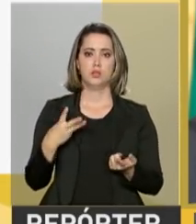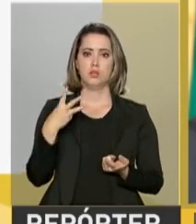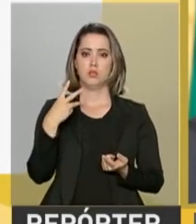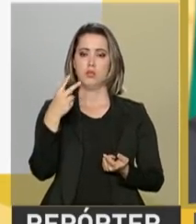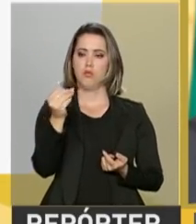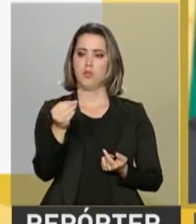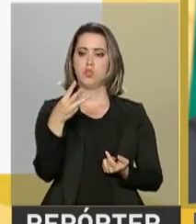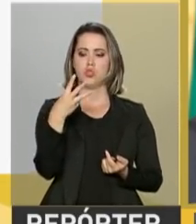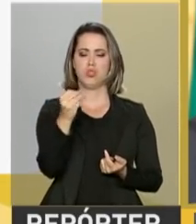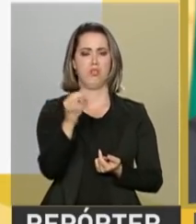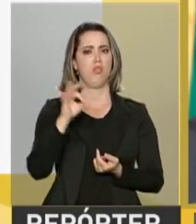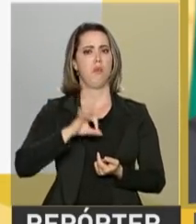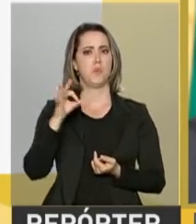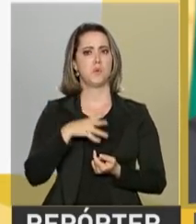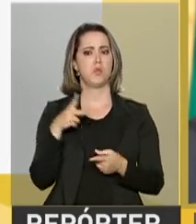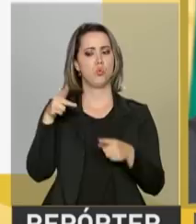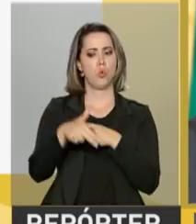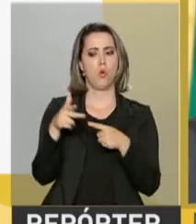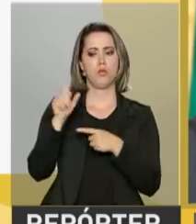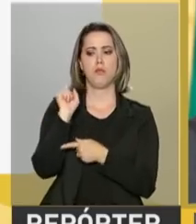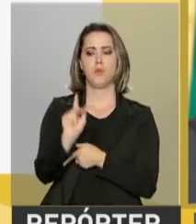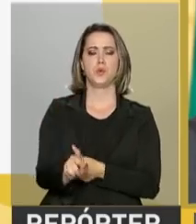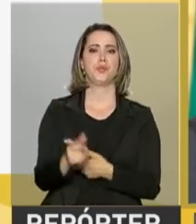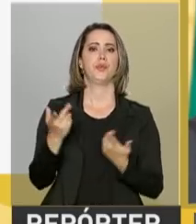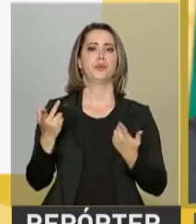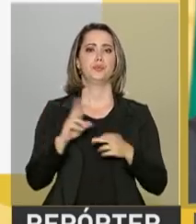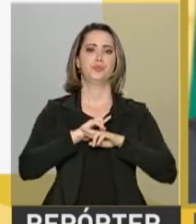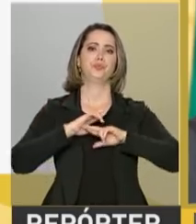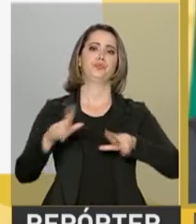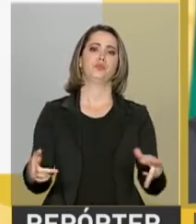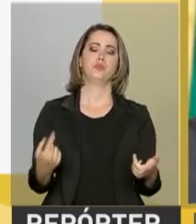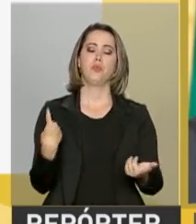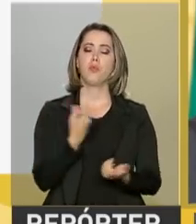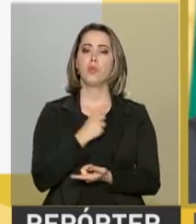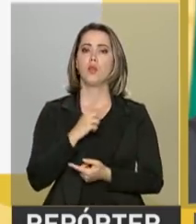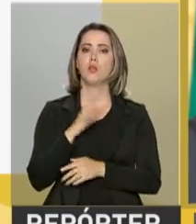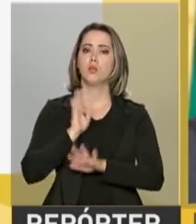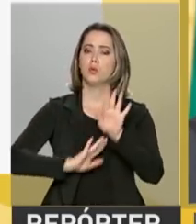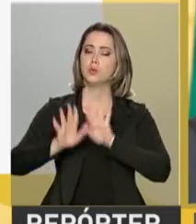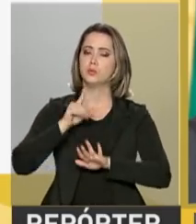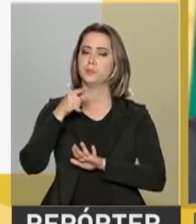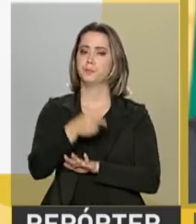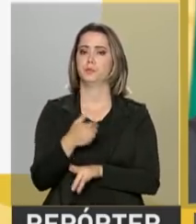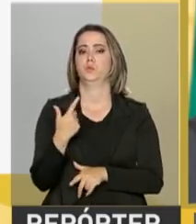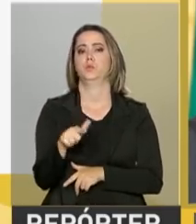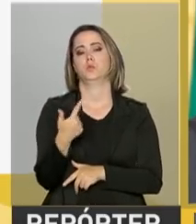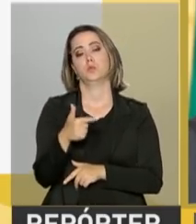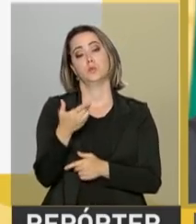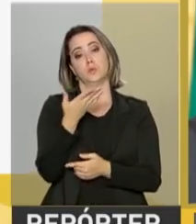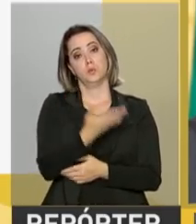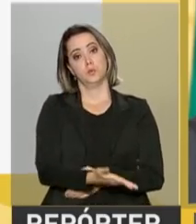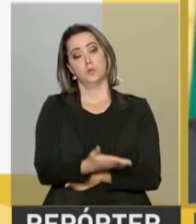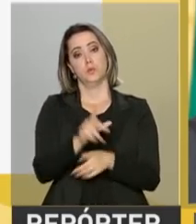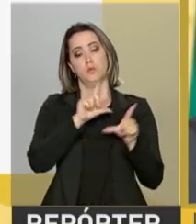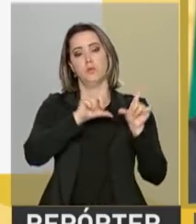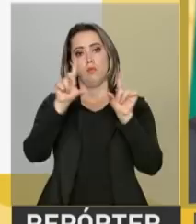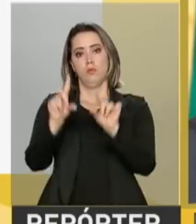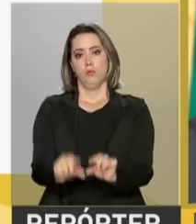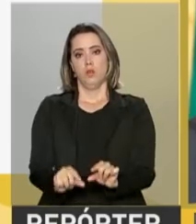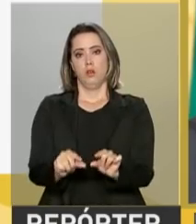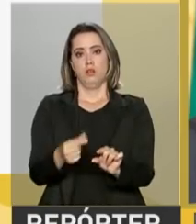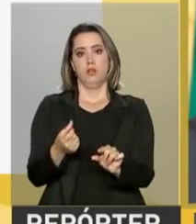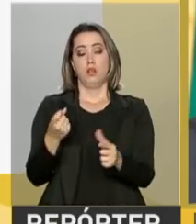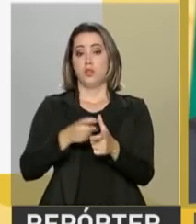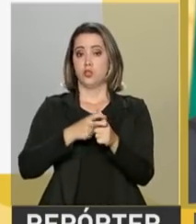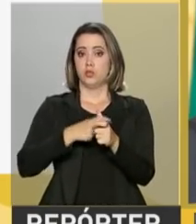30%, cortar aposentadorias, pensões, não é? Nós temos que tomar cuidado com isso. Se nós não tivermos a redução do